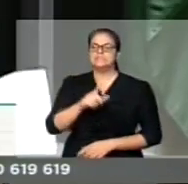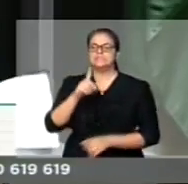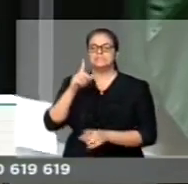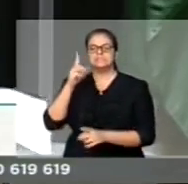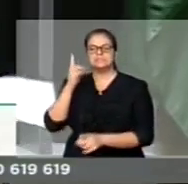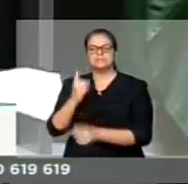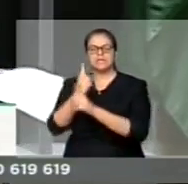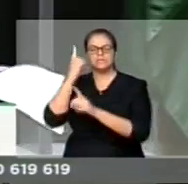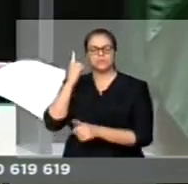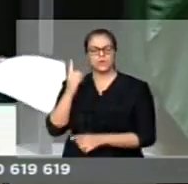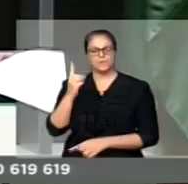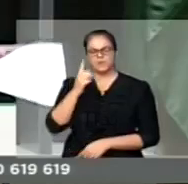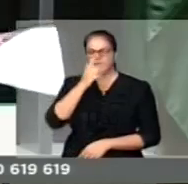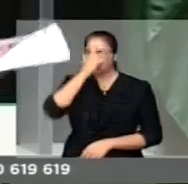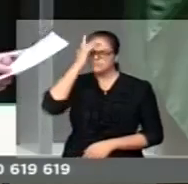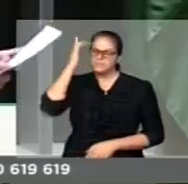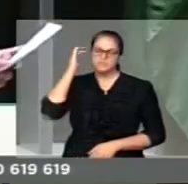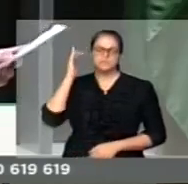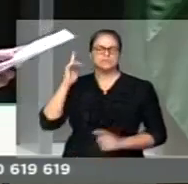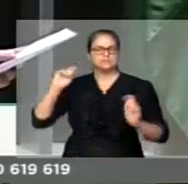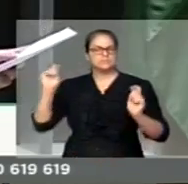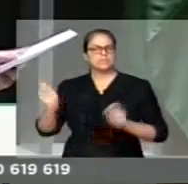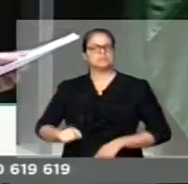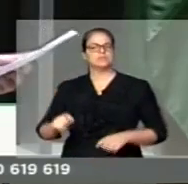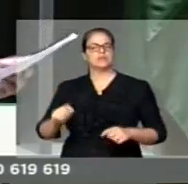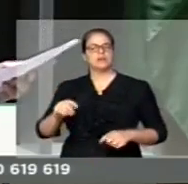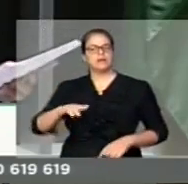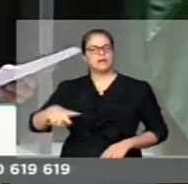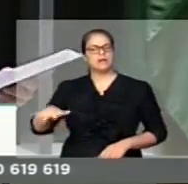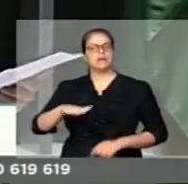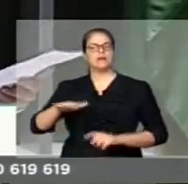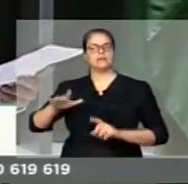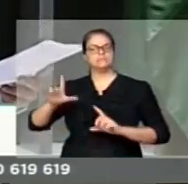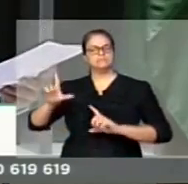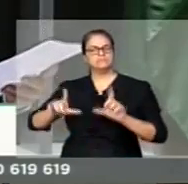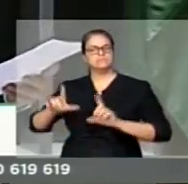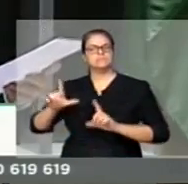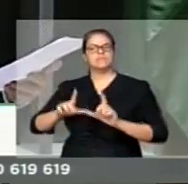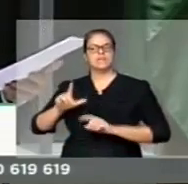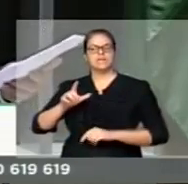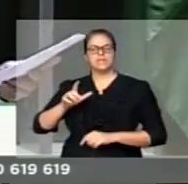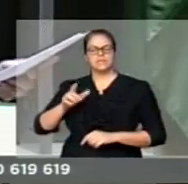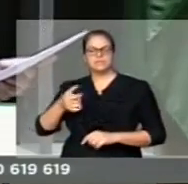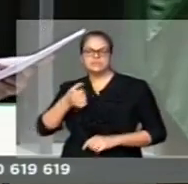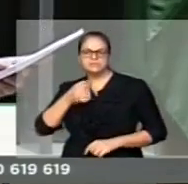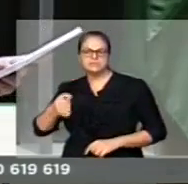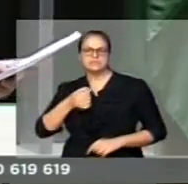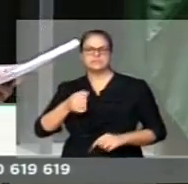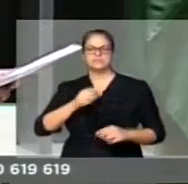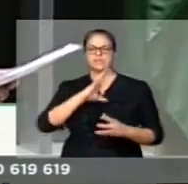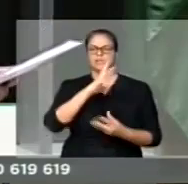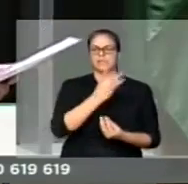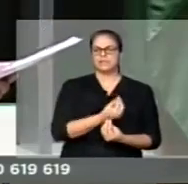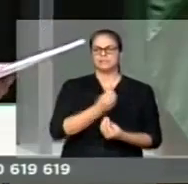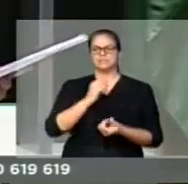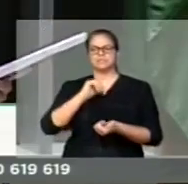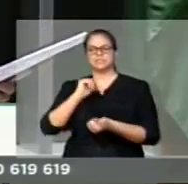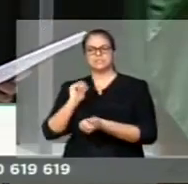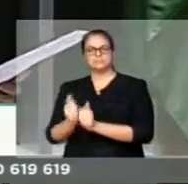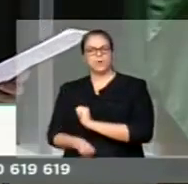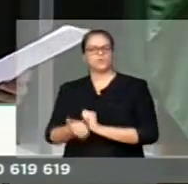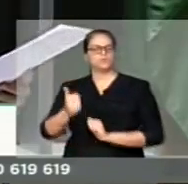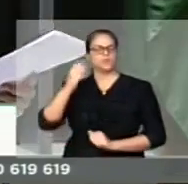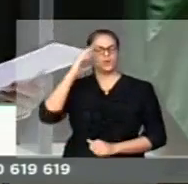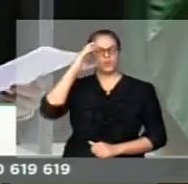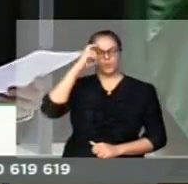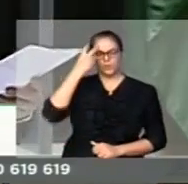área da imprensa, mas também na área da arte, na área do esporte, da cultura, e